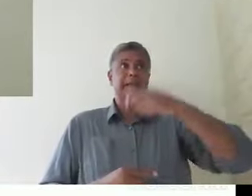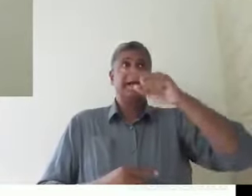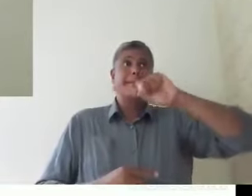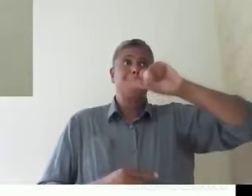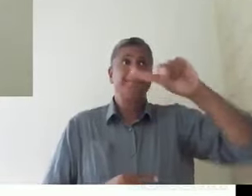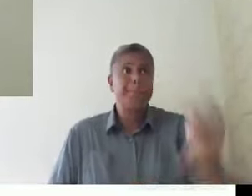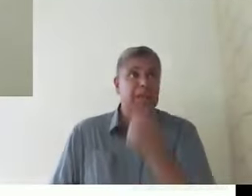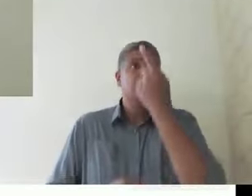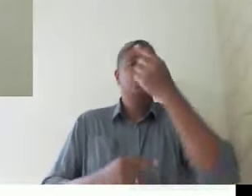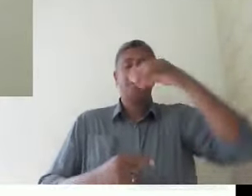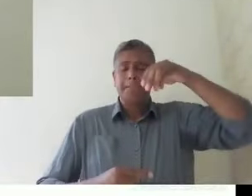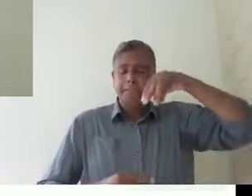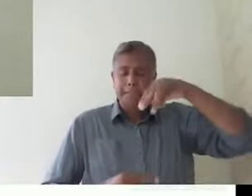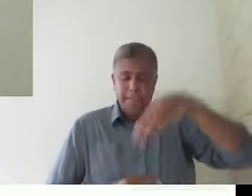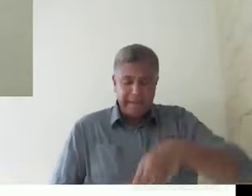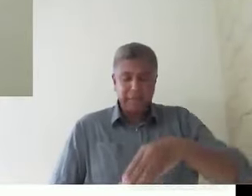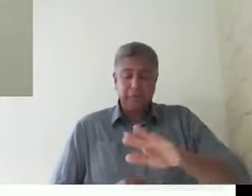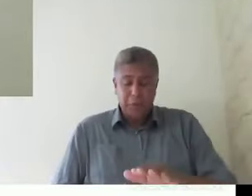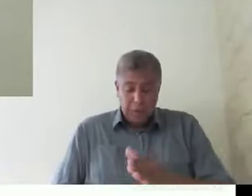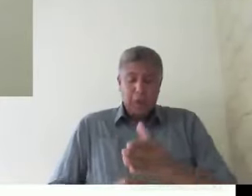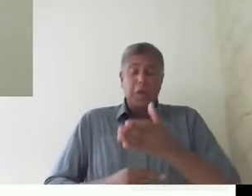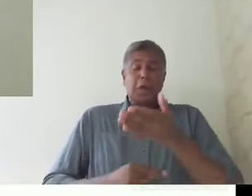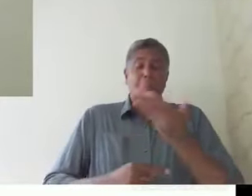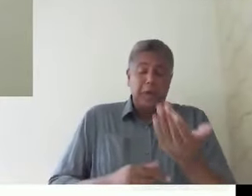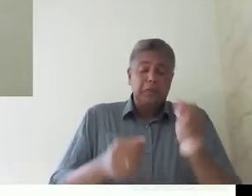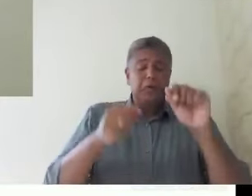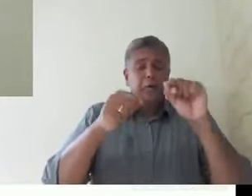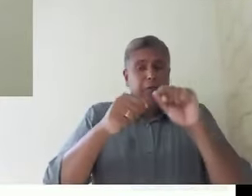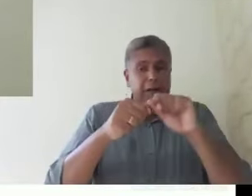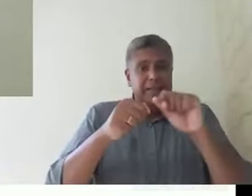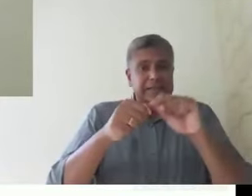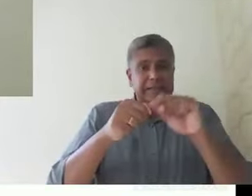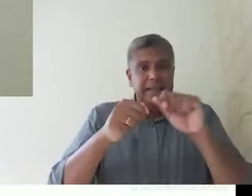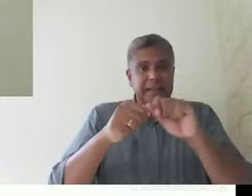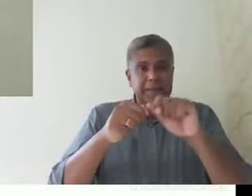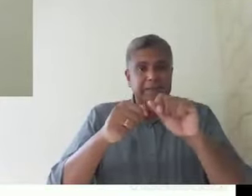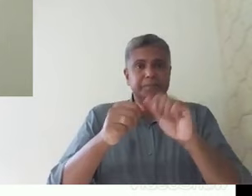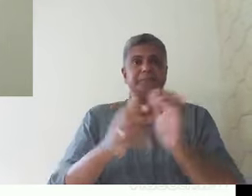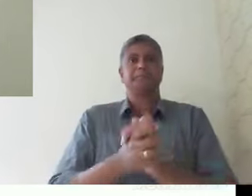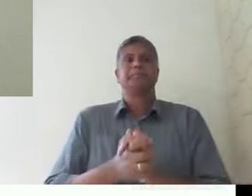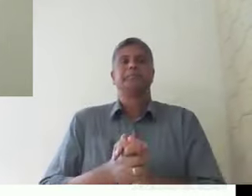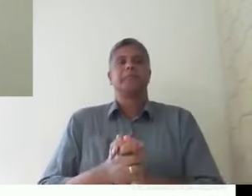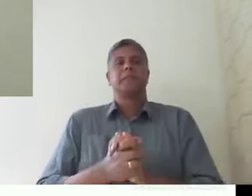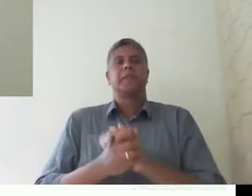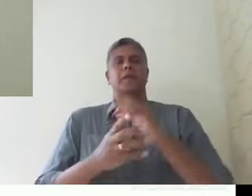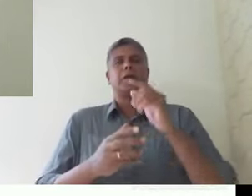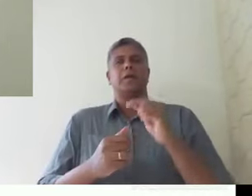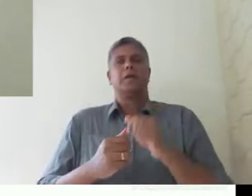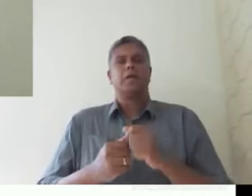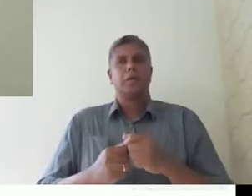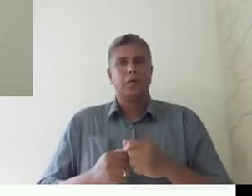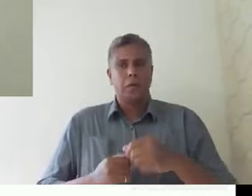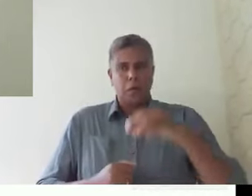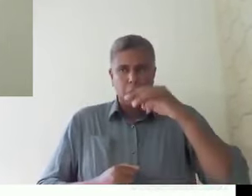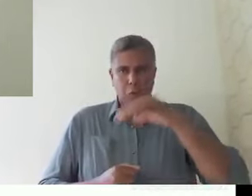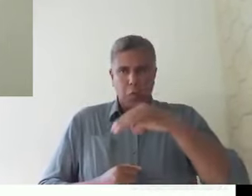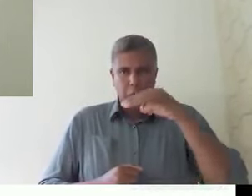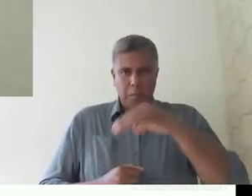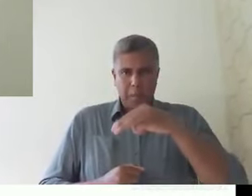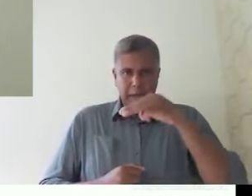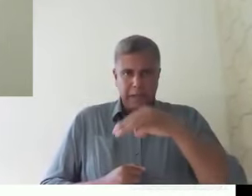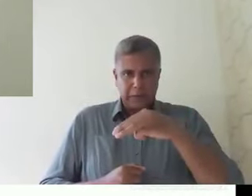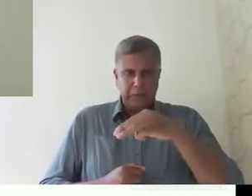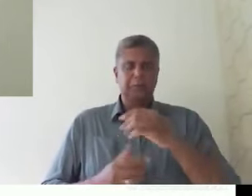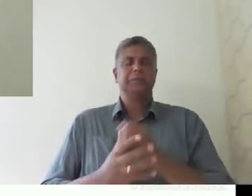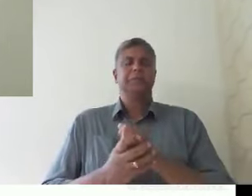pega de um menor para um maior, né, 1 milímetro, ele é o que em relação ao metro? O nome já